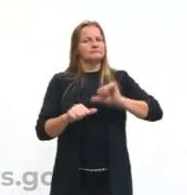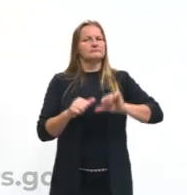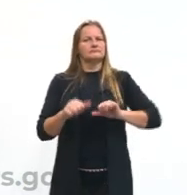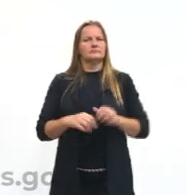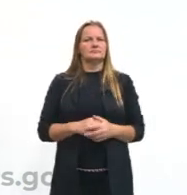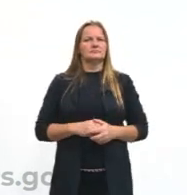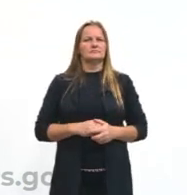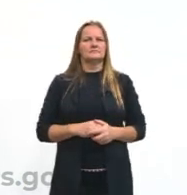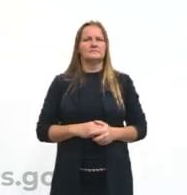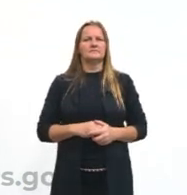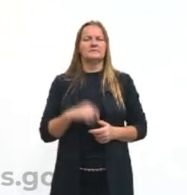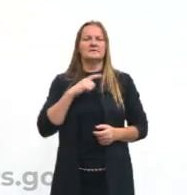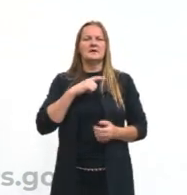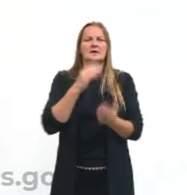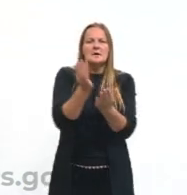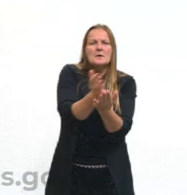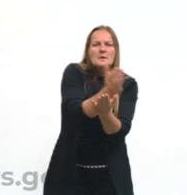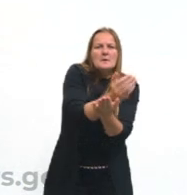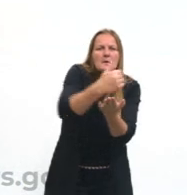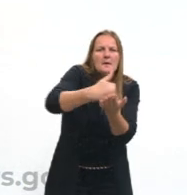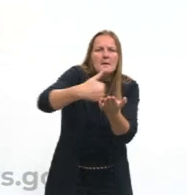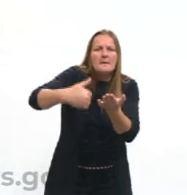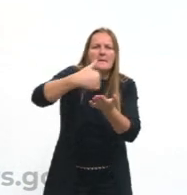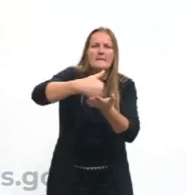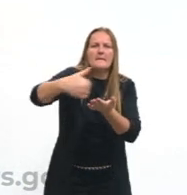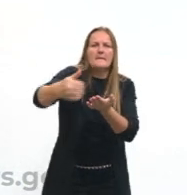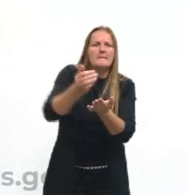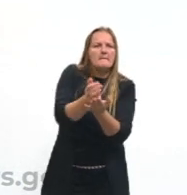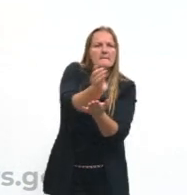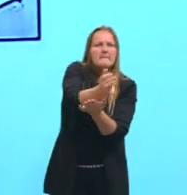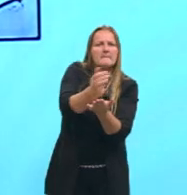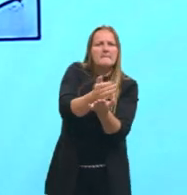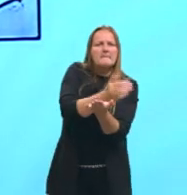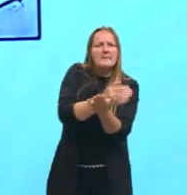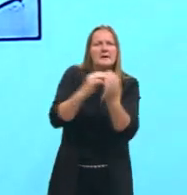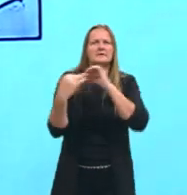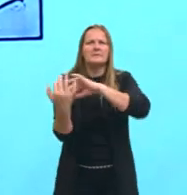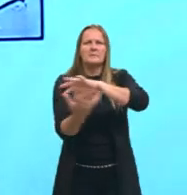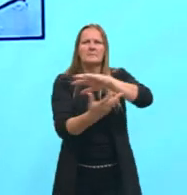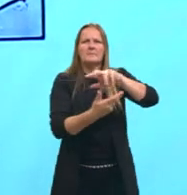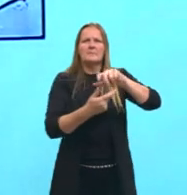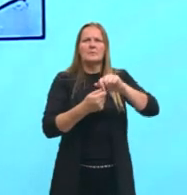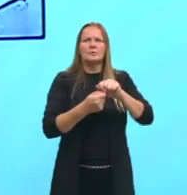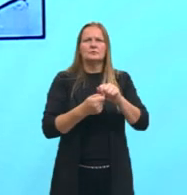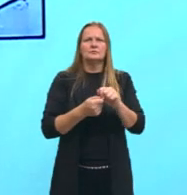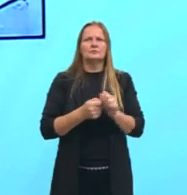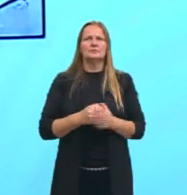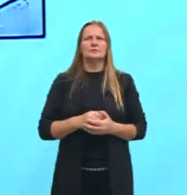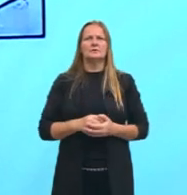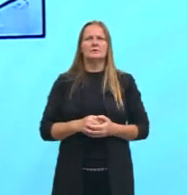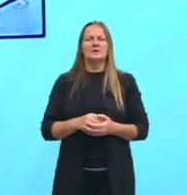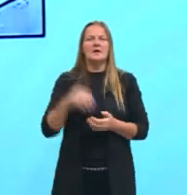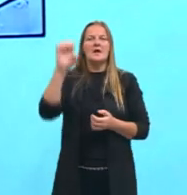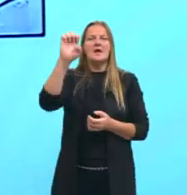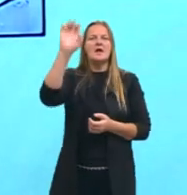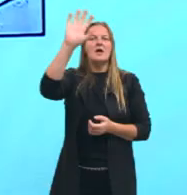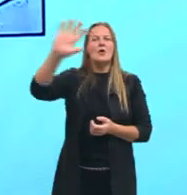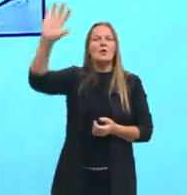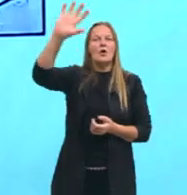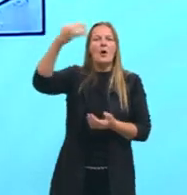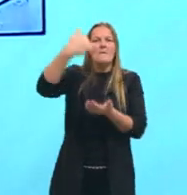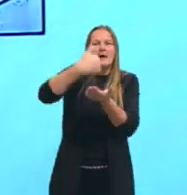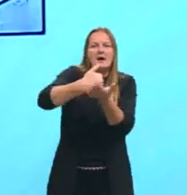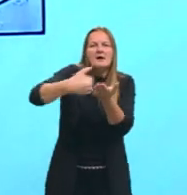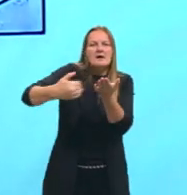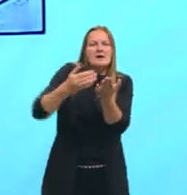ocorre né o a partilha da partilha do mundo os os europeus vão fazer muito